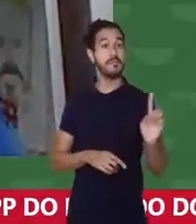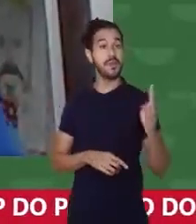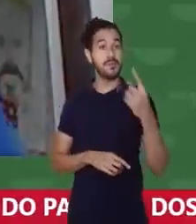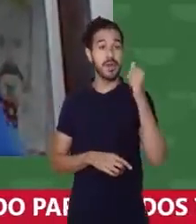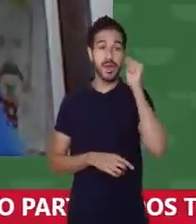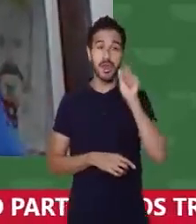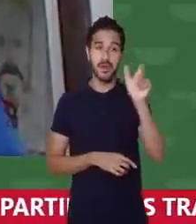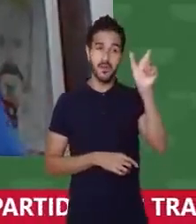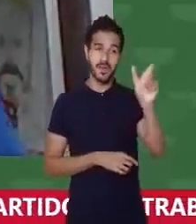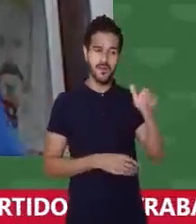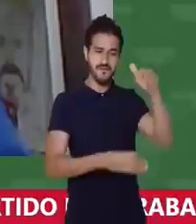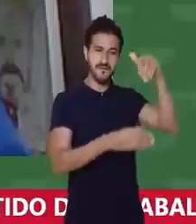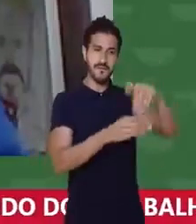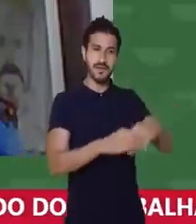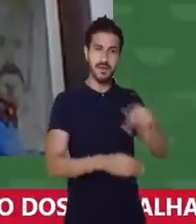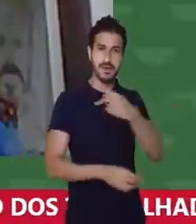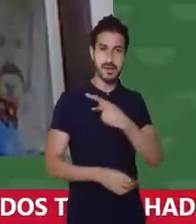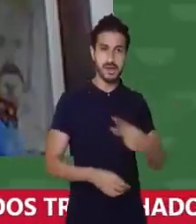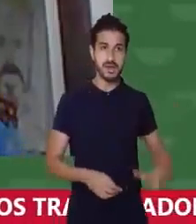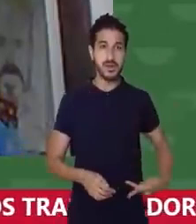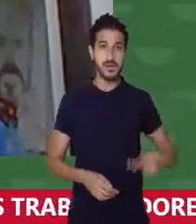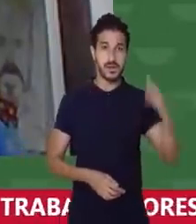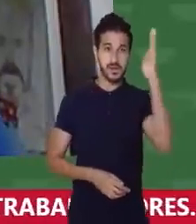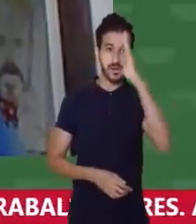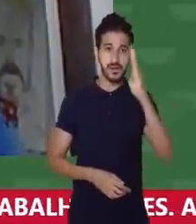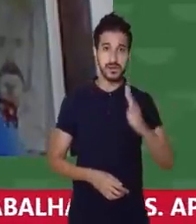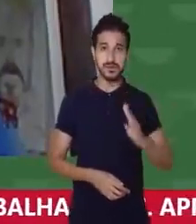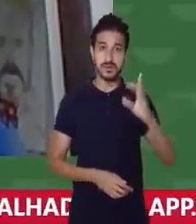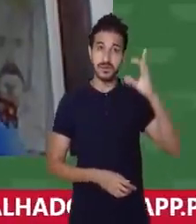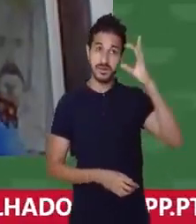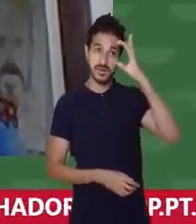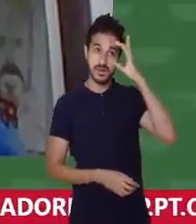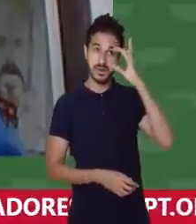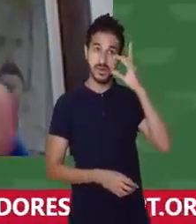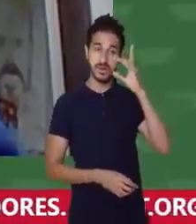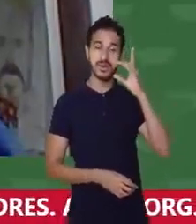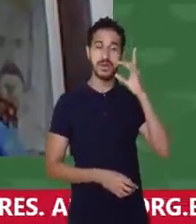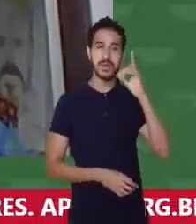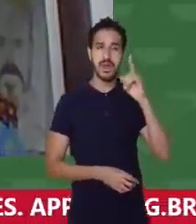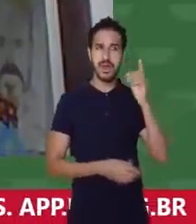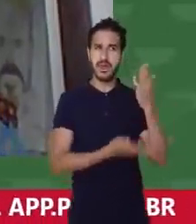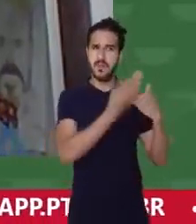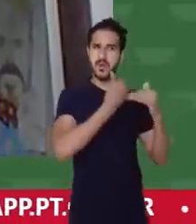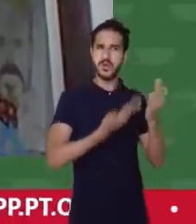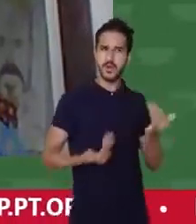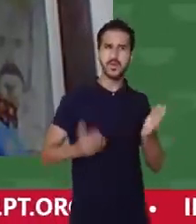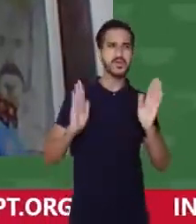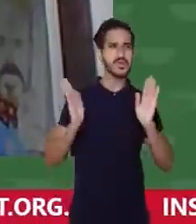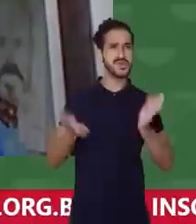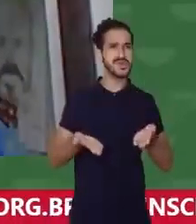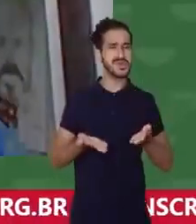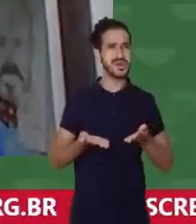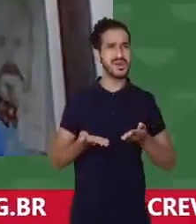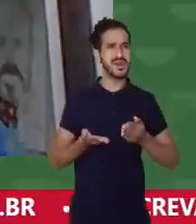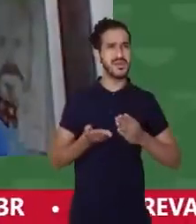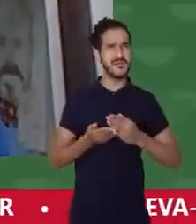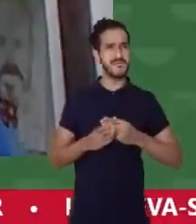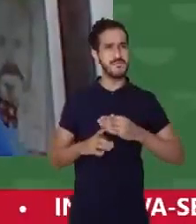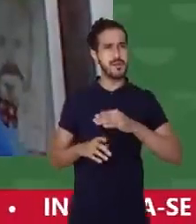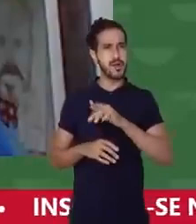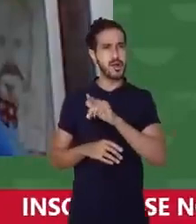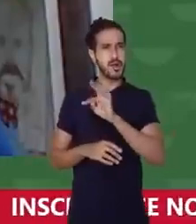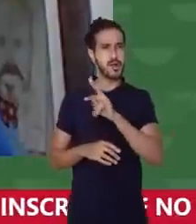primeira mulher eleita presidenta do Brasil, Dilma Vana Rousseff, que na juventude já fora torturada pela